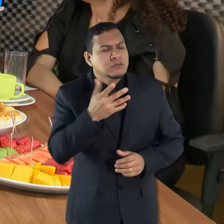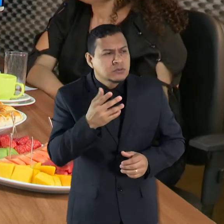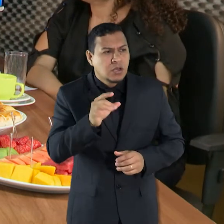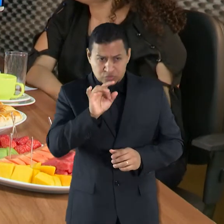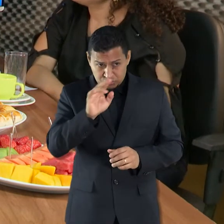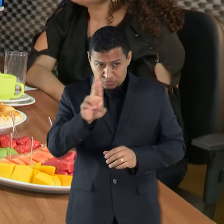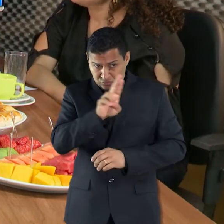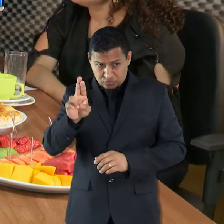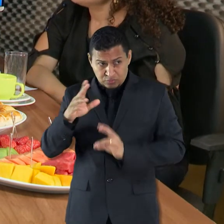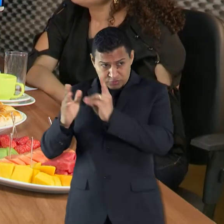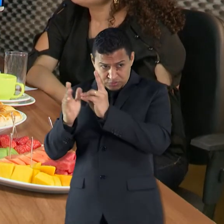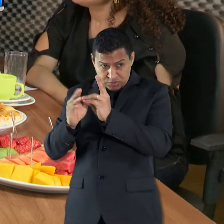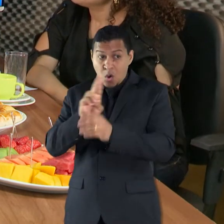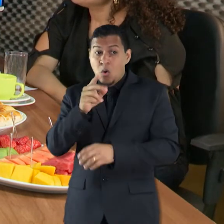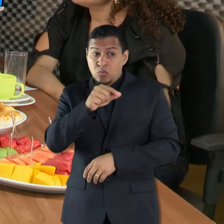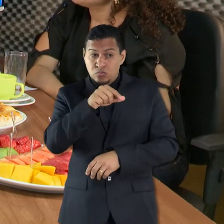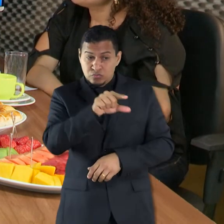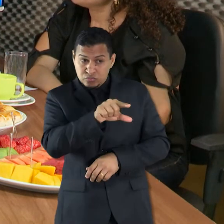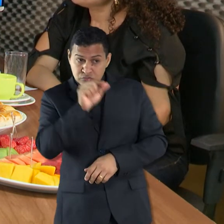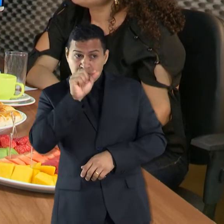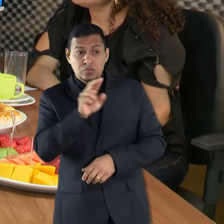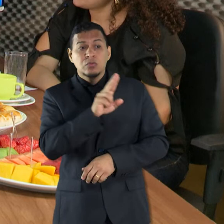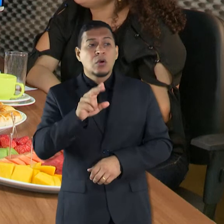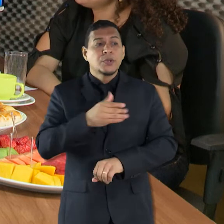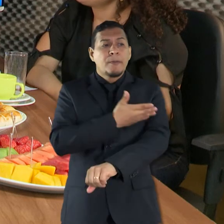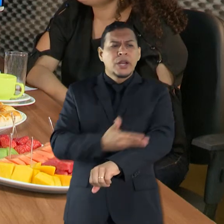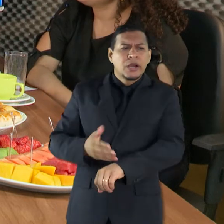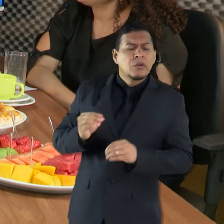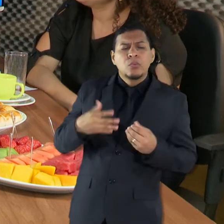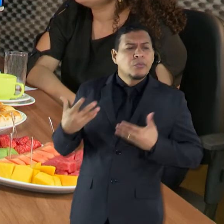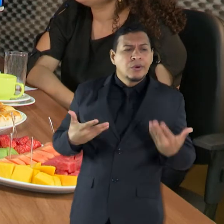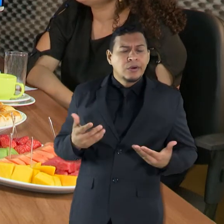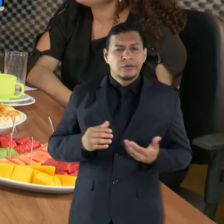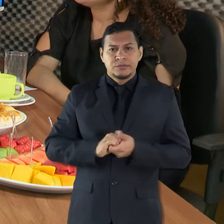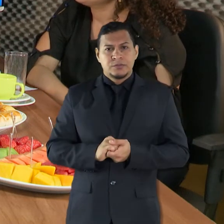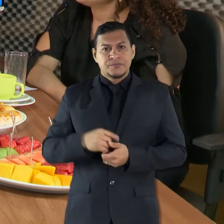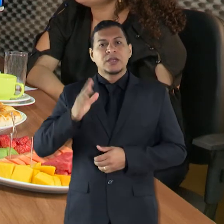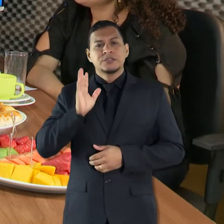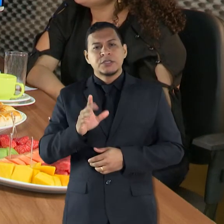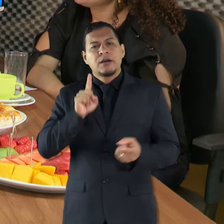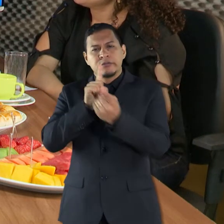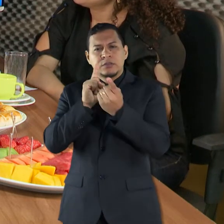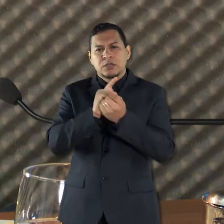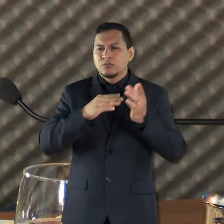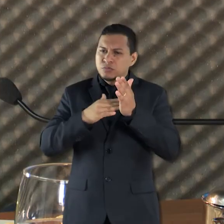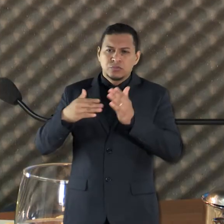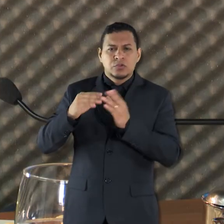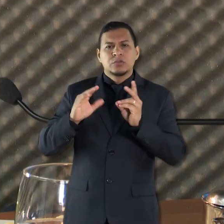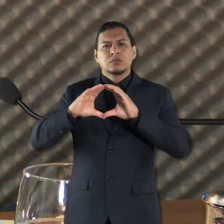registro. Que é o nome, só o nome indígena, que é o nome de branco, o nome indígena. Aí eles escolhem tudo. Nós já atendemos todas